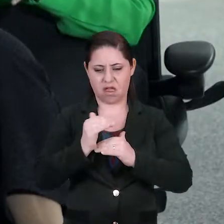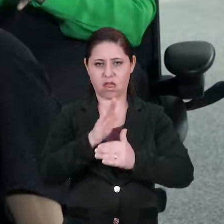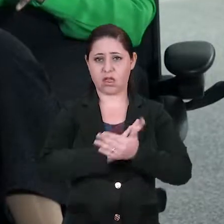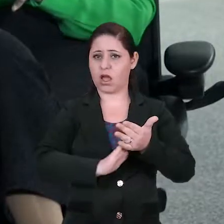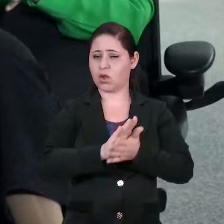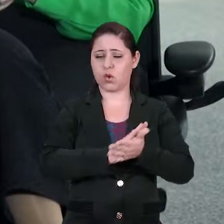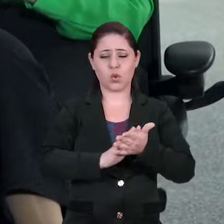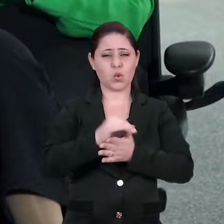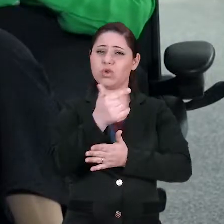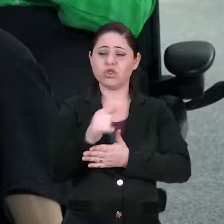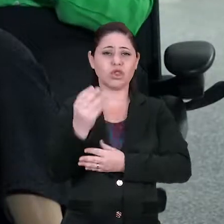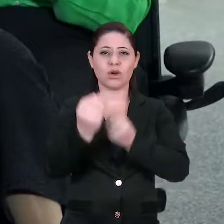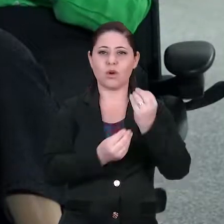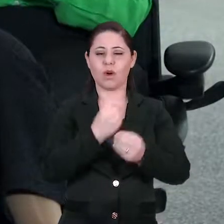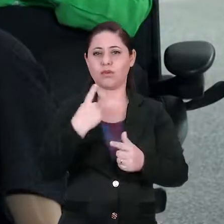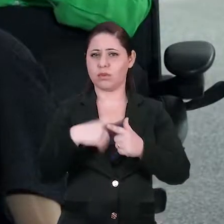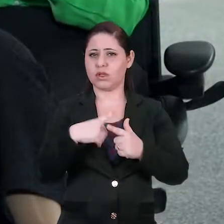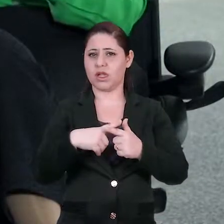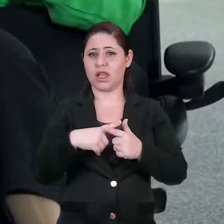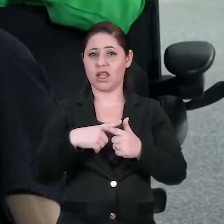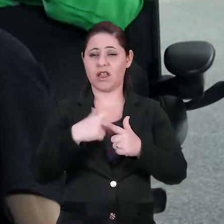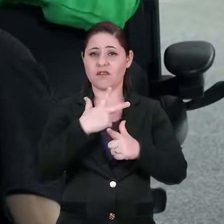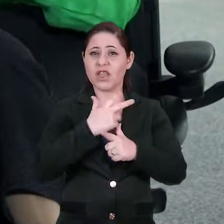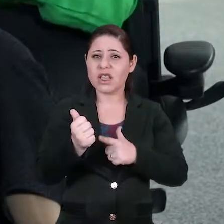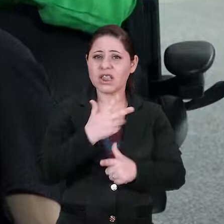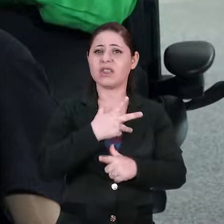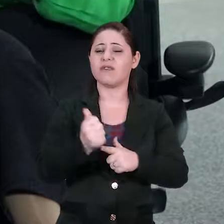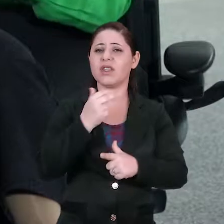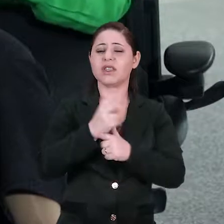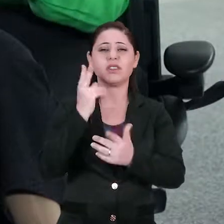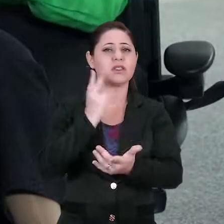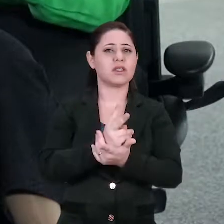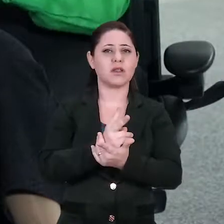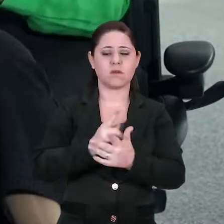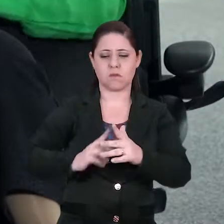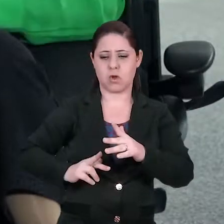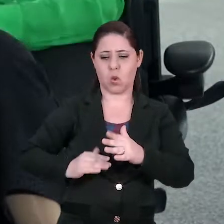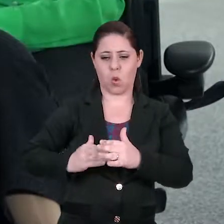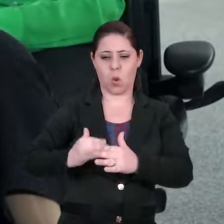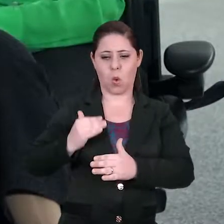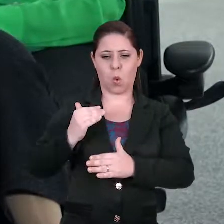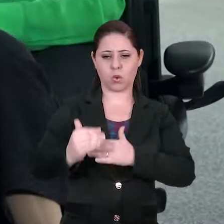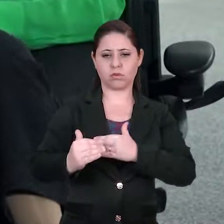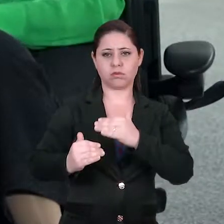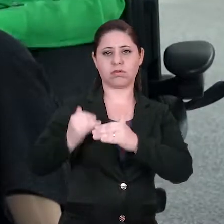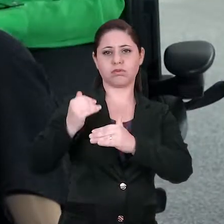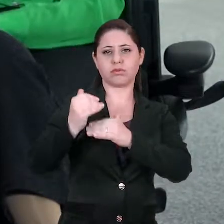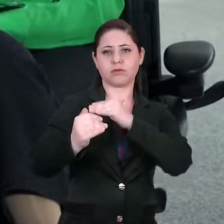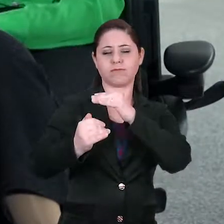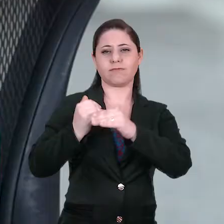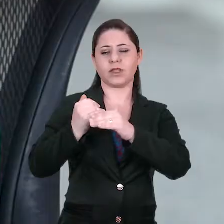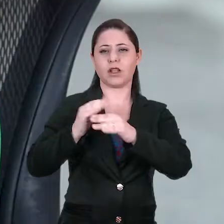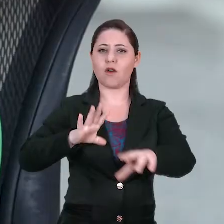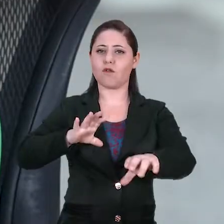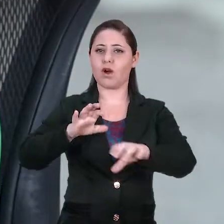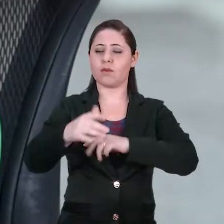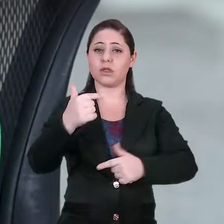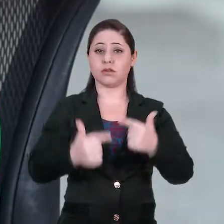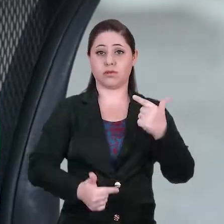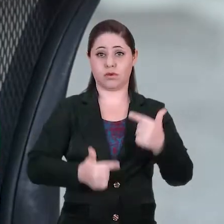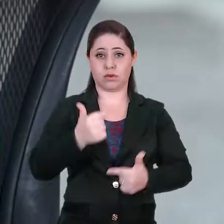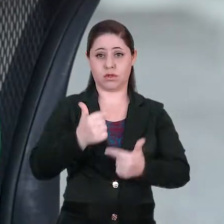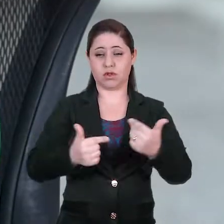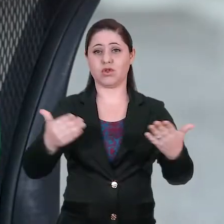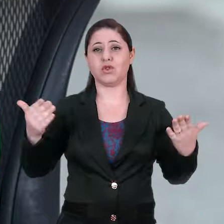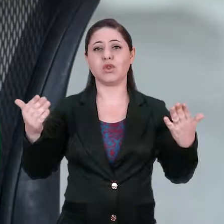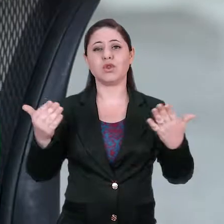como retroagir, bem. Nós estamos ganhando e galgando os degraus todos da nossa formação política e